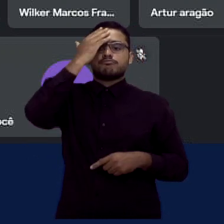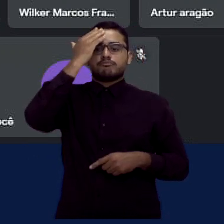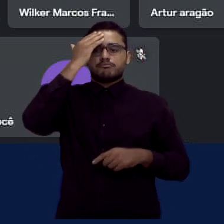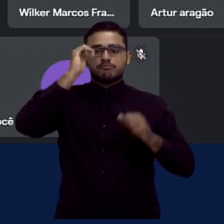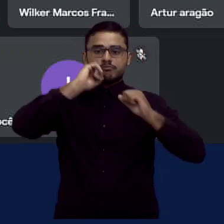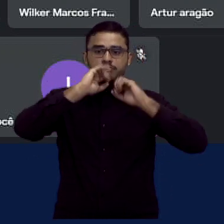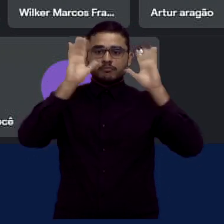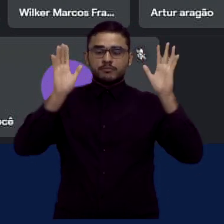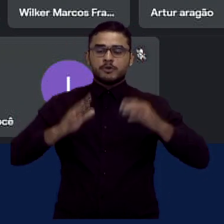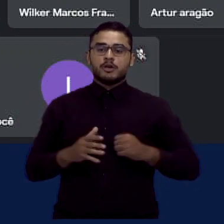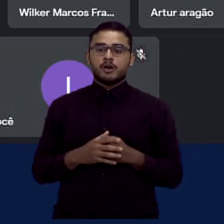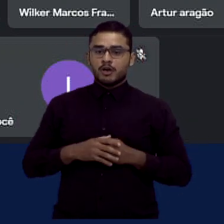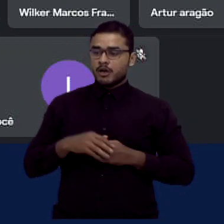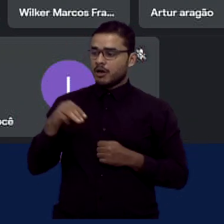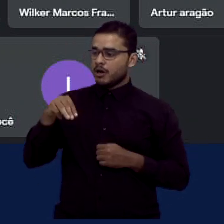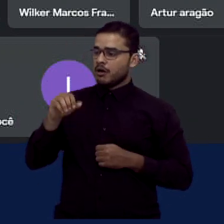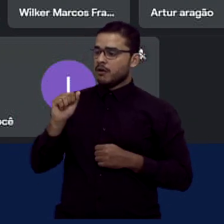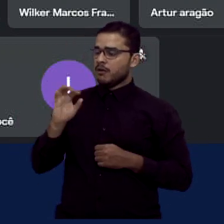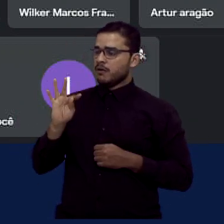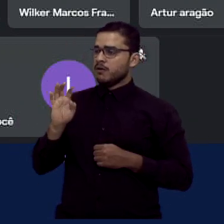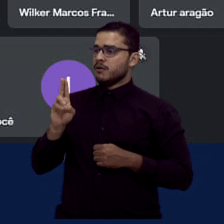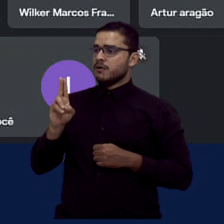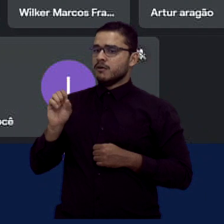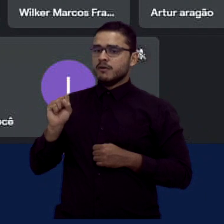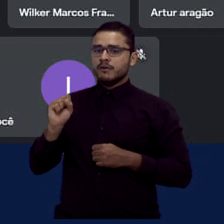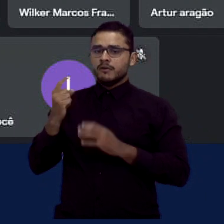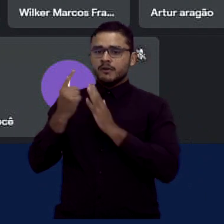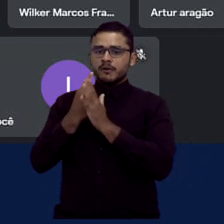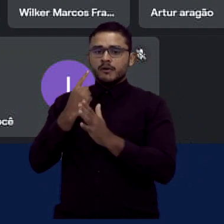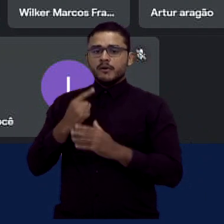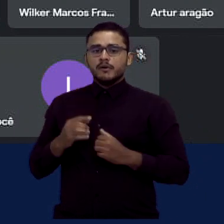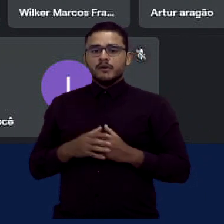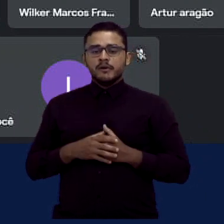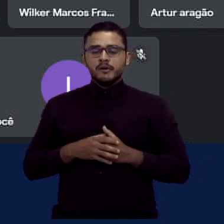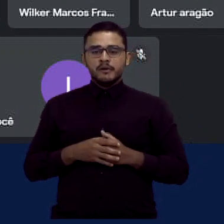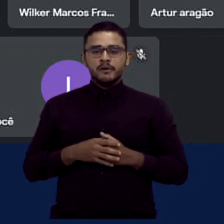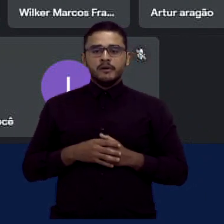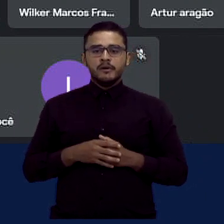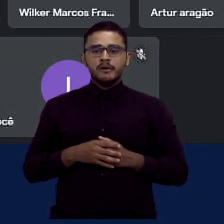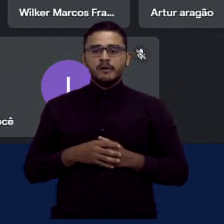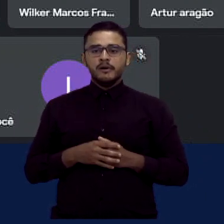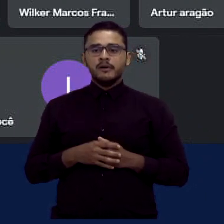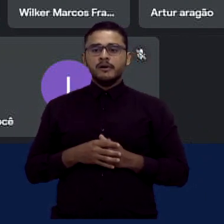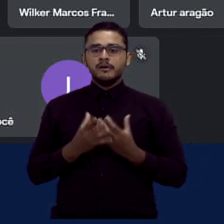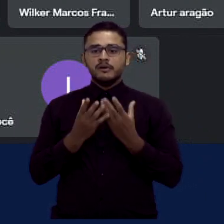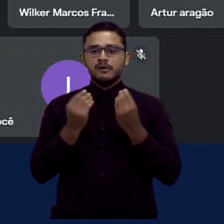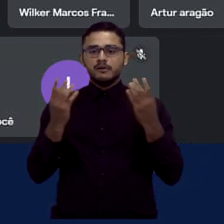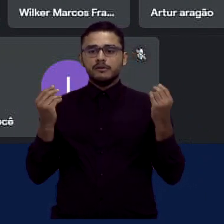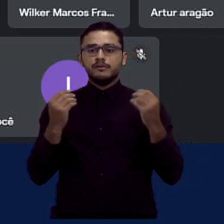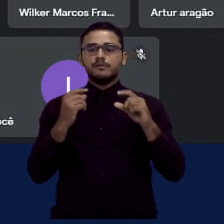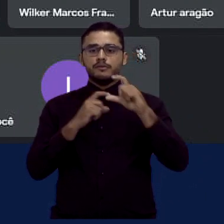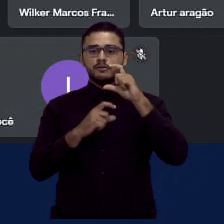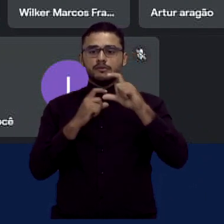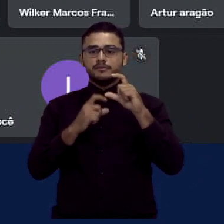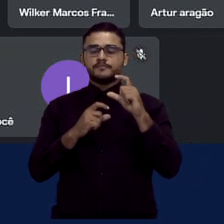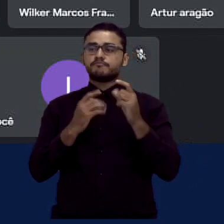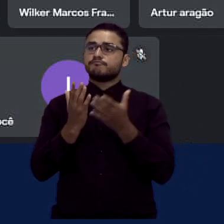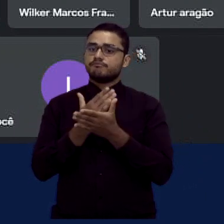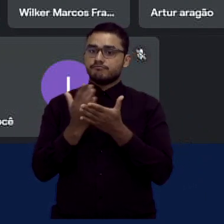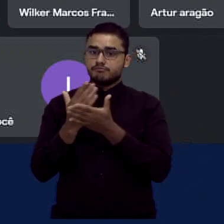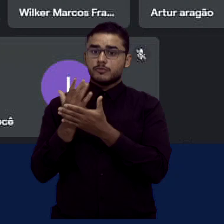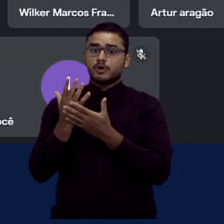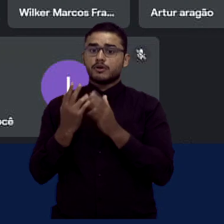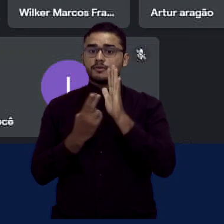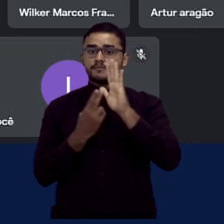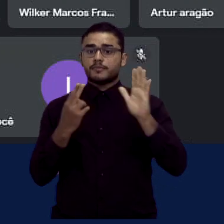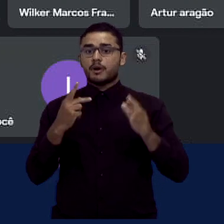Matheus Monteiro comentou o seguinte: uma boa dica de leitura relacionada à estrutura de elementos das HQs é o livro Leitura dos Quadrinhos, do professor Paulo Ramos. Inclusive, vários livros do